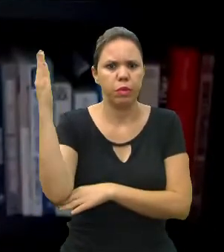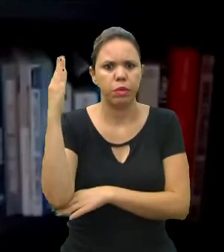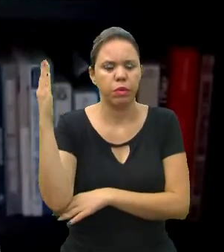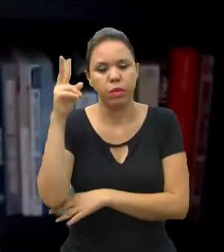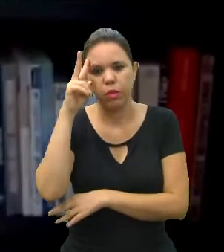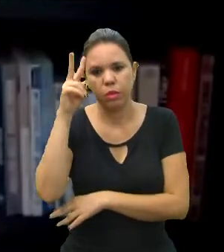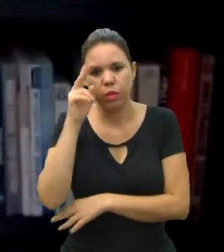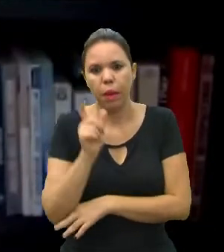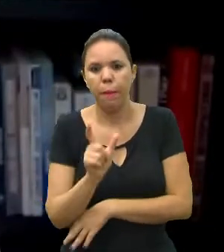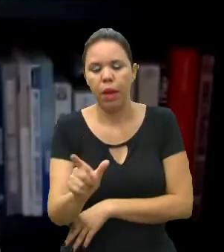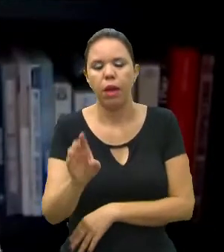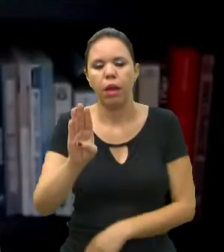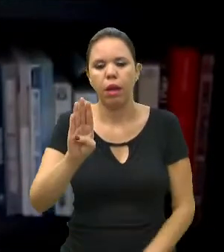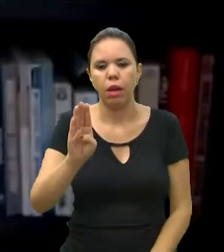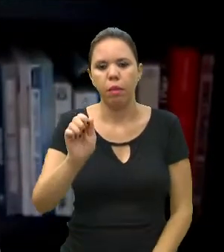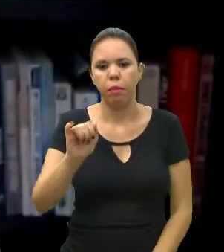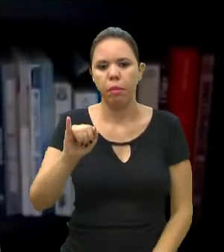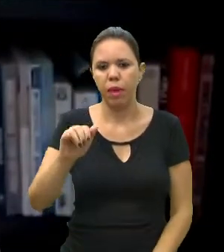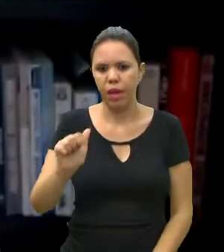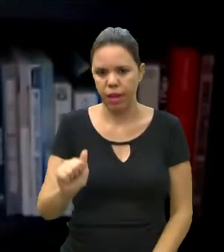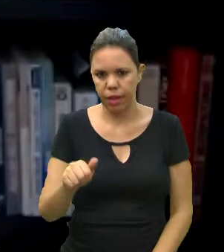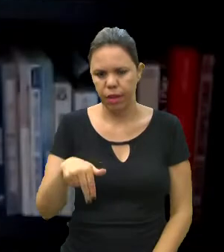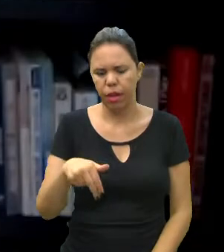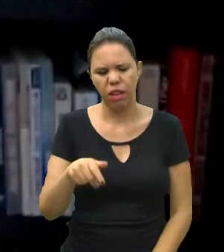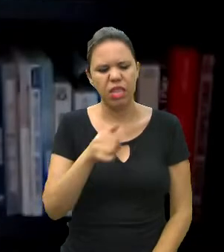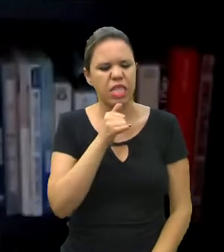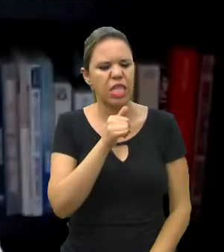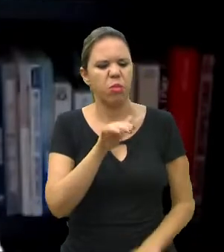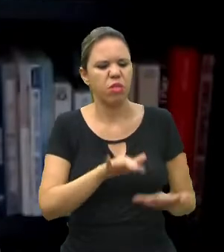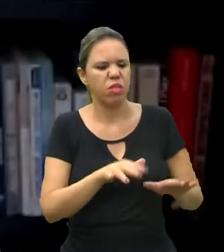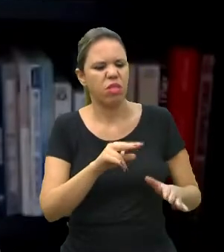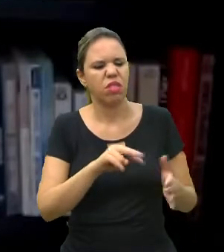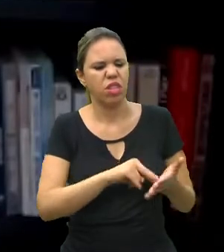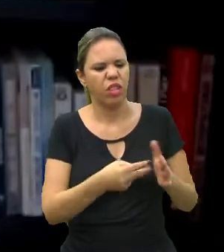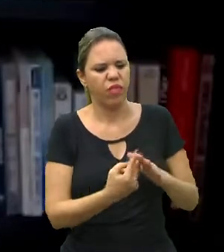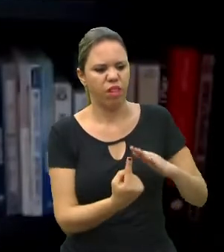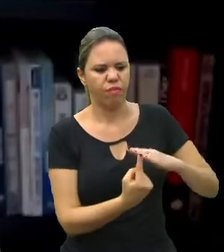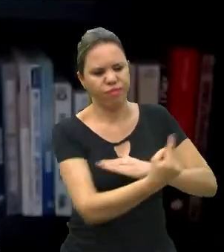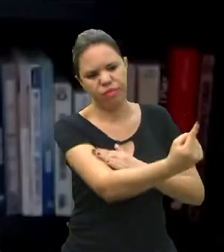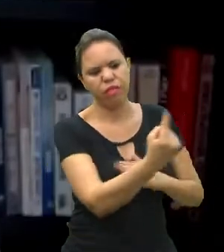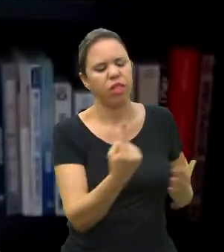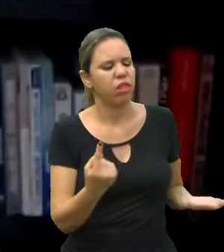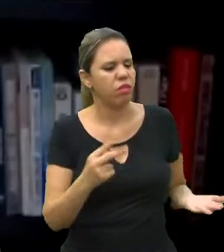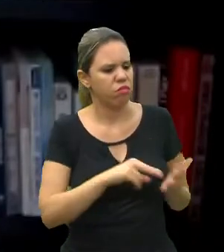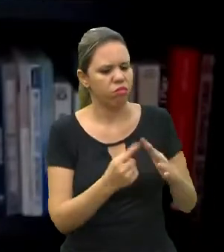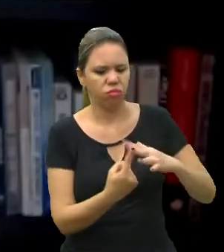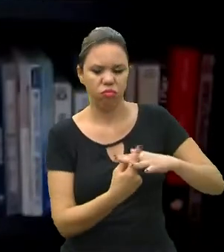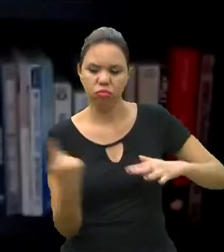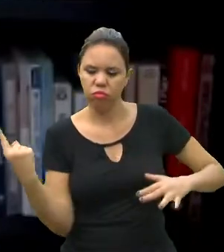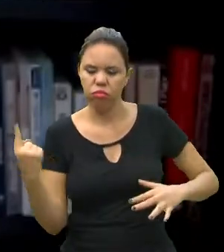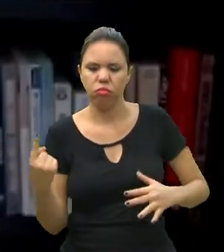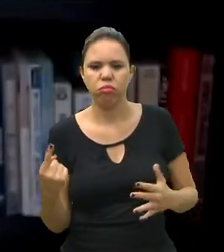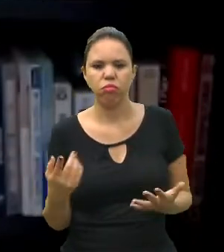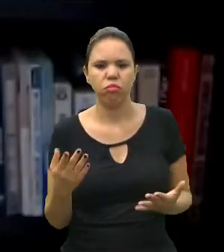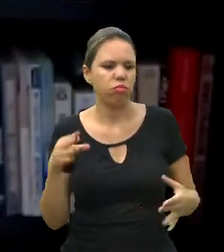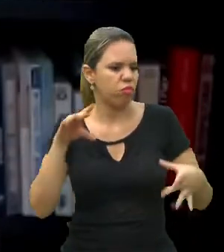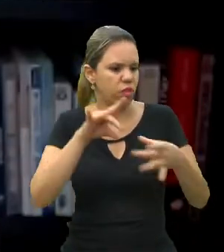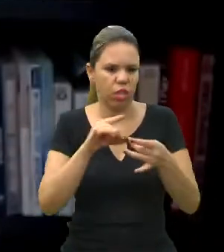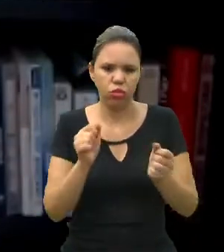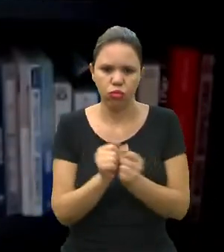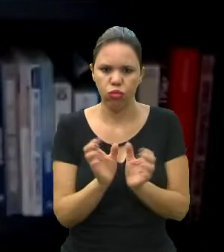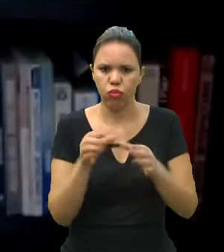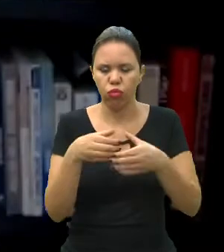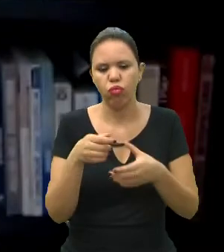E lembrando que a palavra pária, ela significa alguém que está excluído, alguém que está à margem de algum contexto. E é o que a gente está